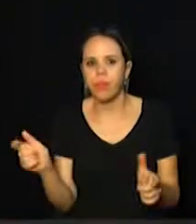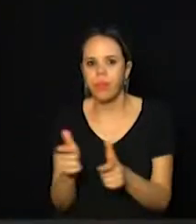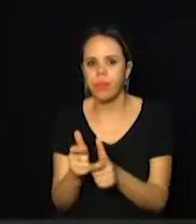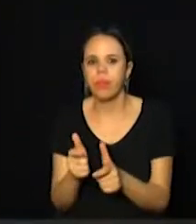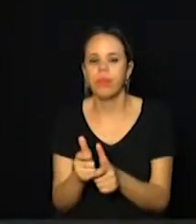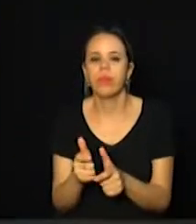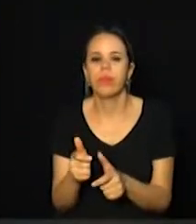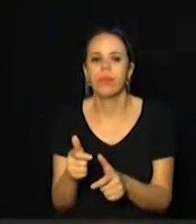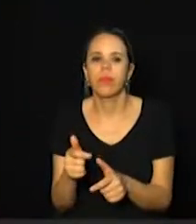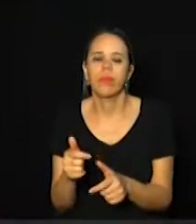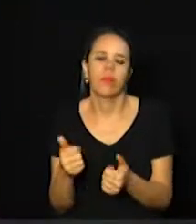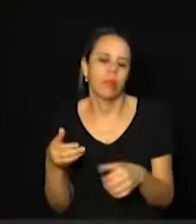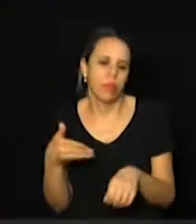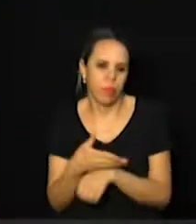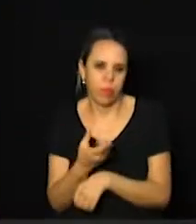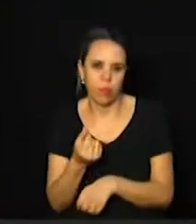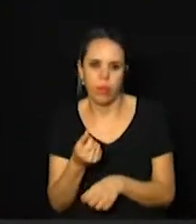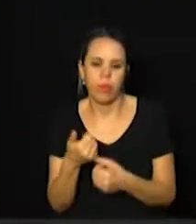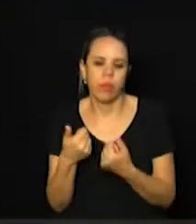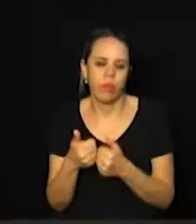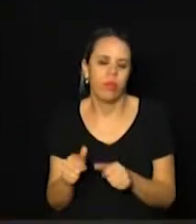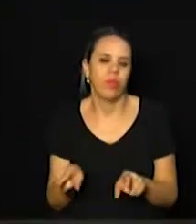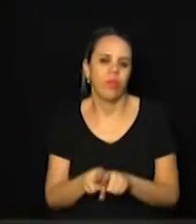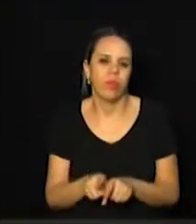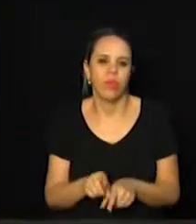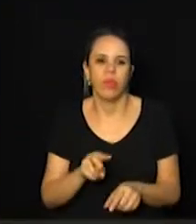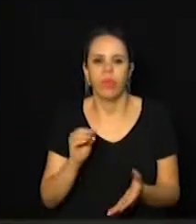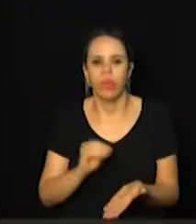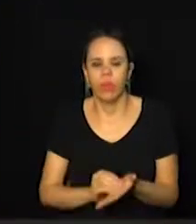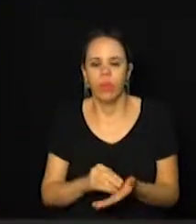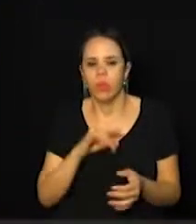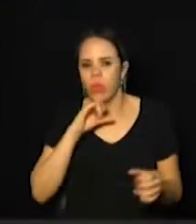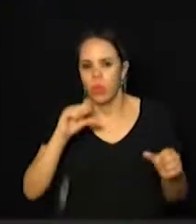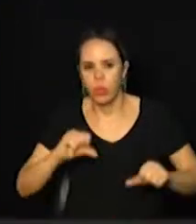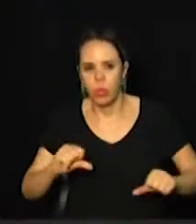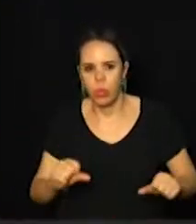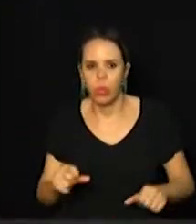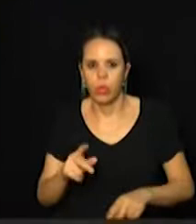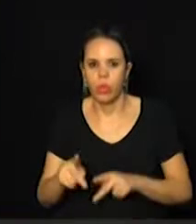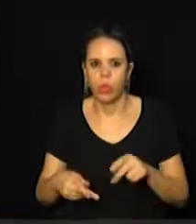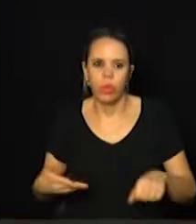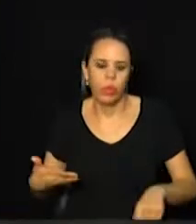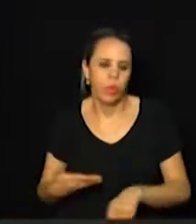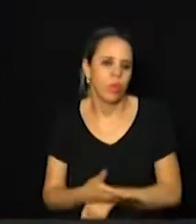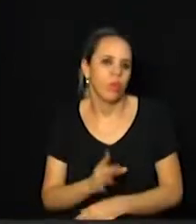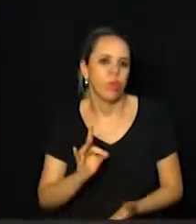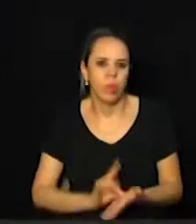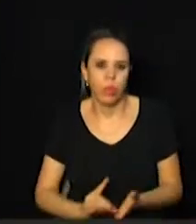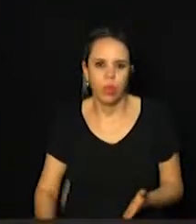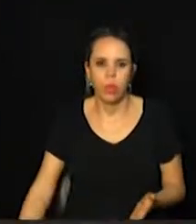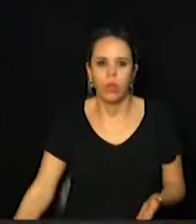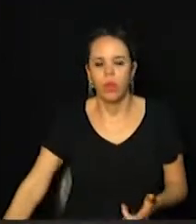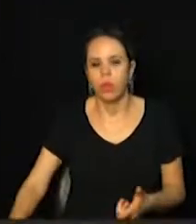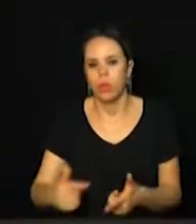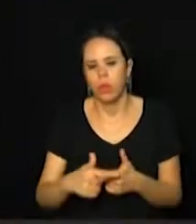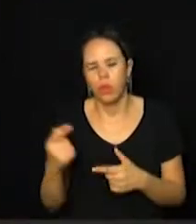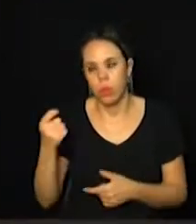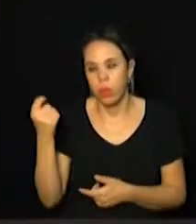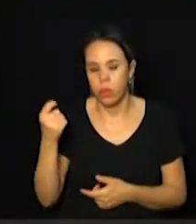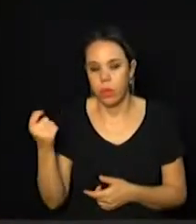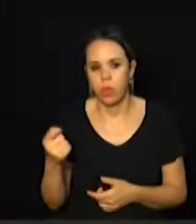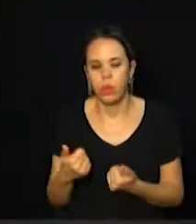diminuir a passagem de ônibus muito pelo contrário ficou deficitário os passageiros realmente têm problemas gravíssimos